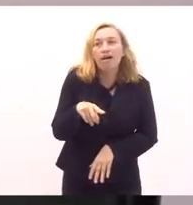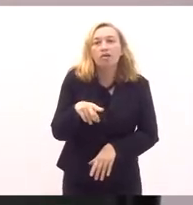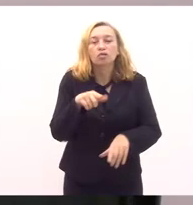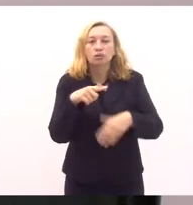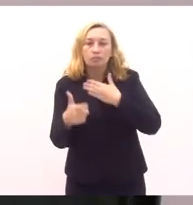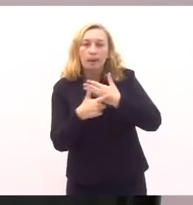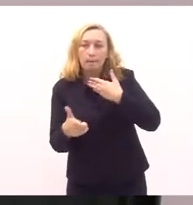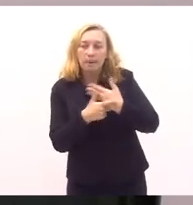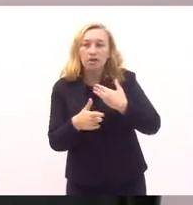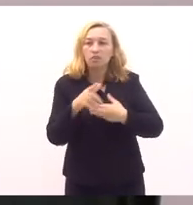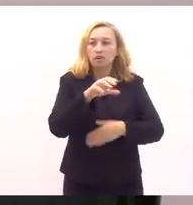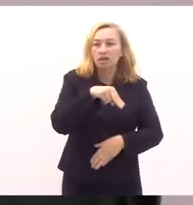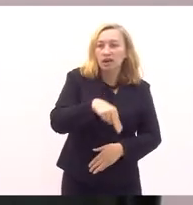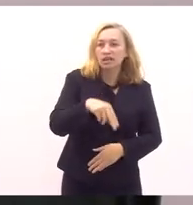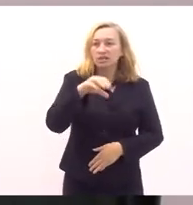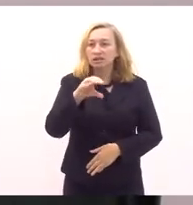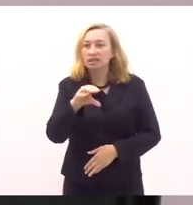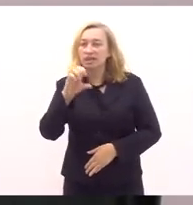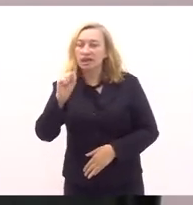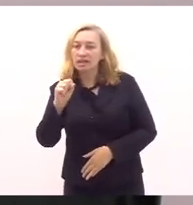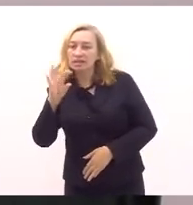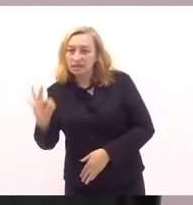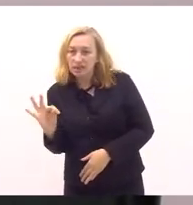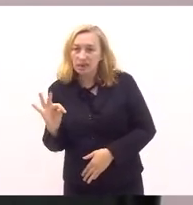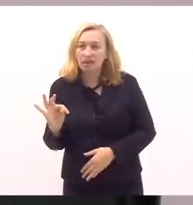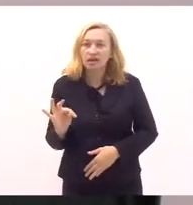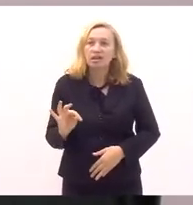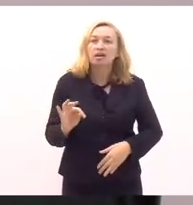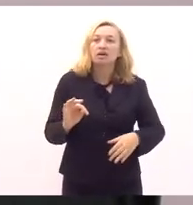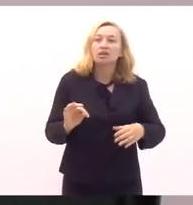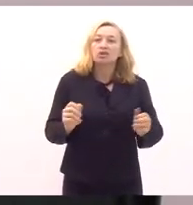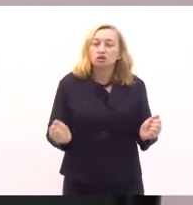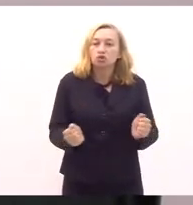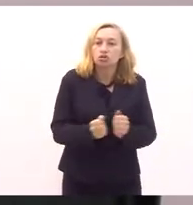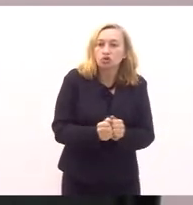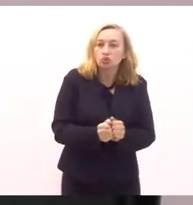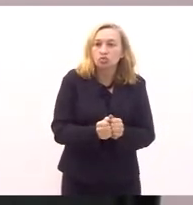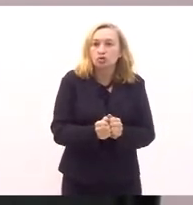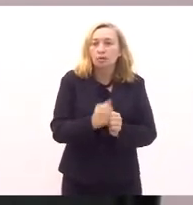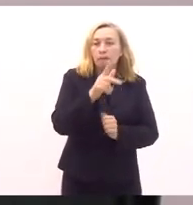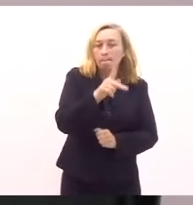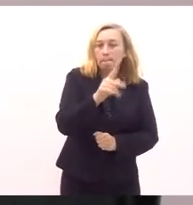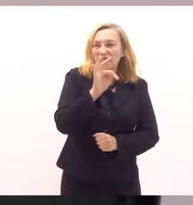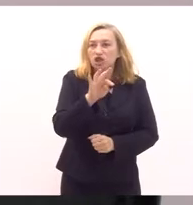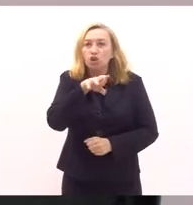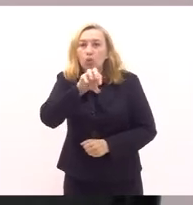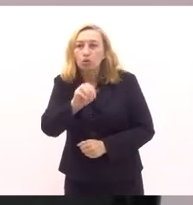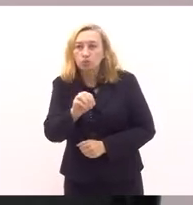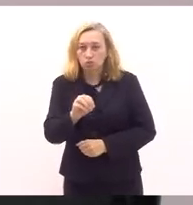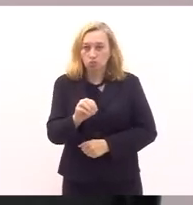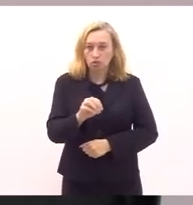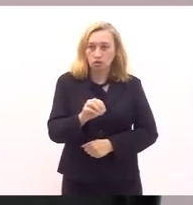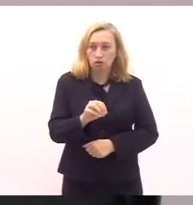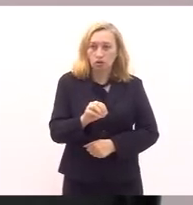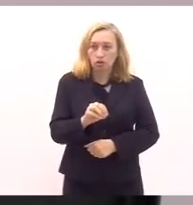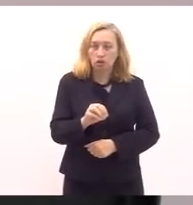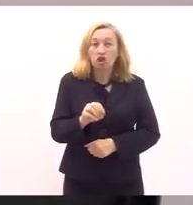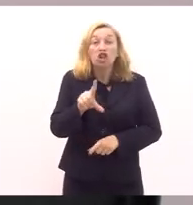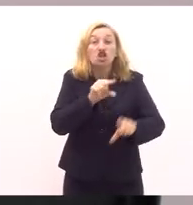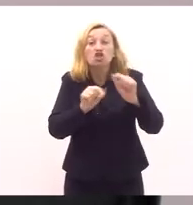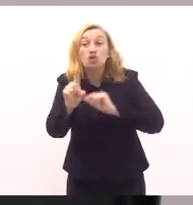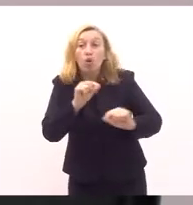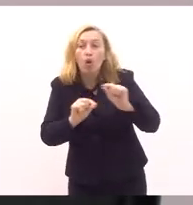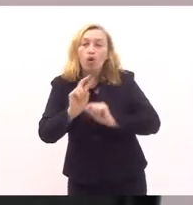CETERJ. E o CETERJ participa dessa reunião junto com os patrões. Os patrões escolhem